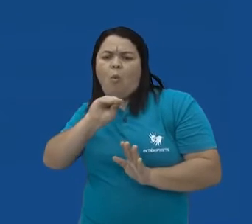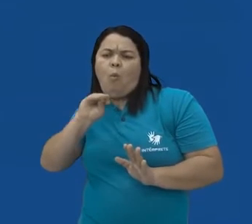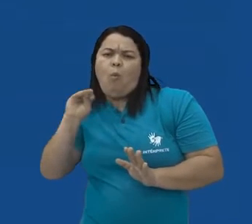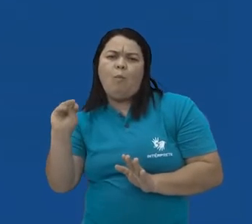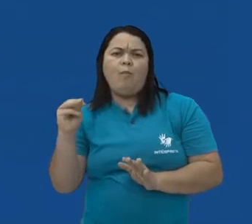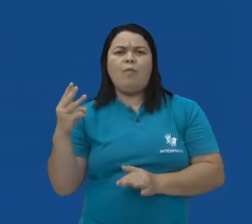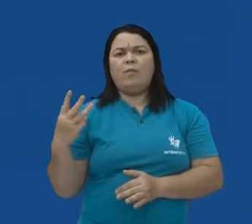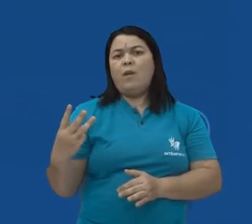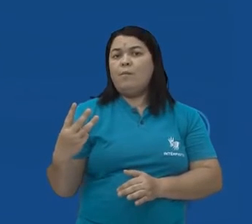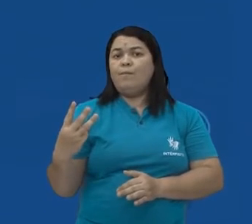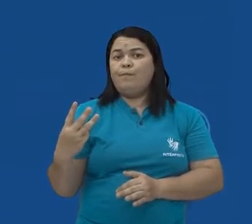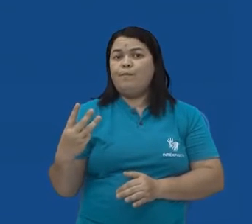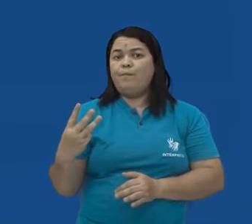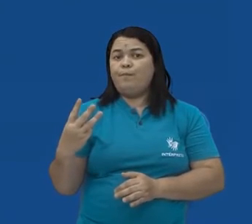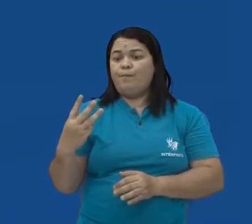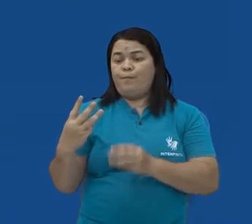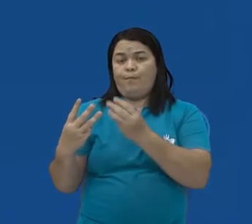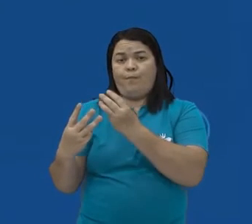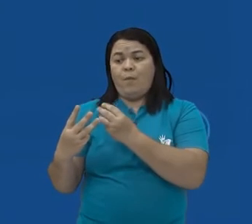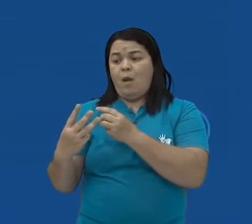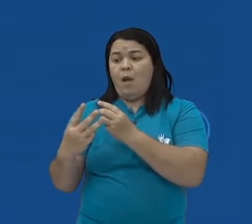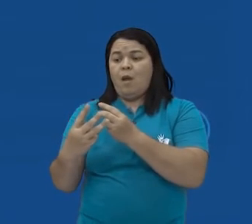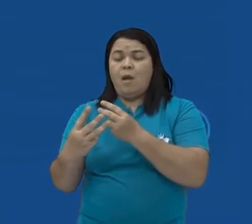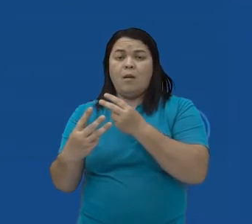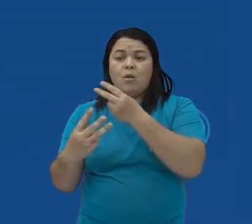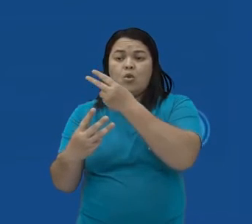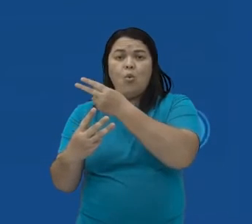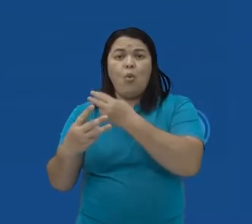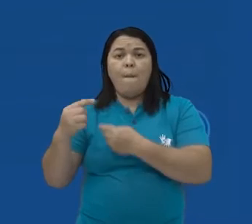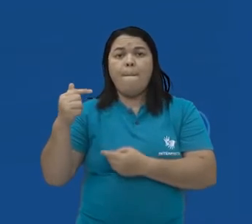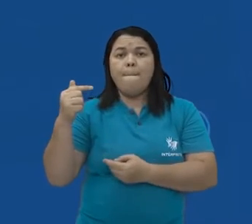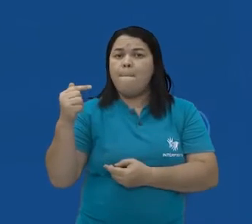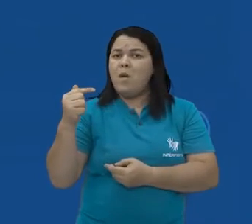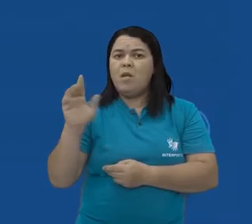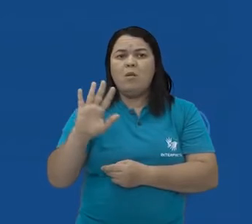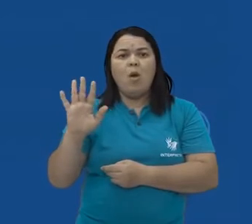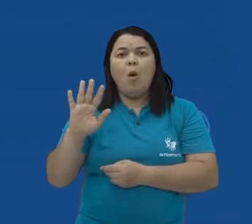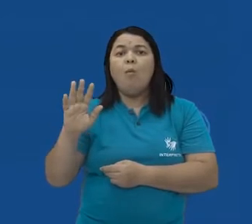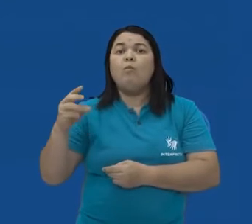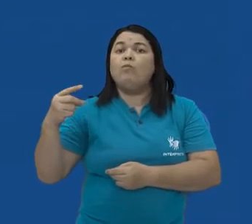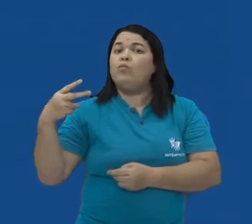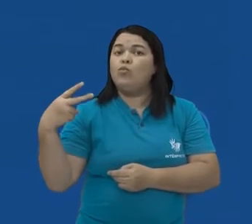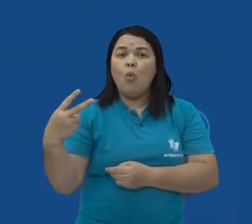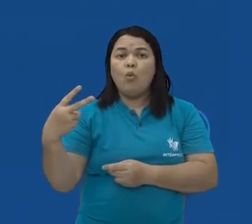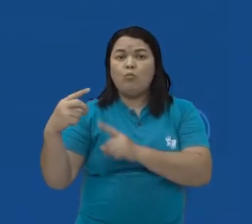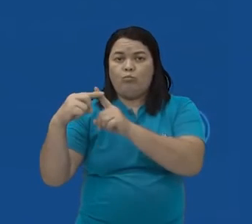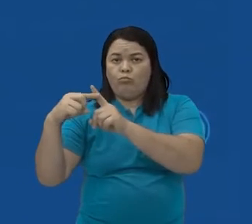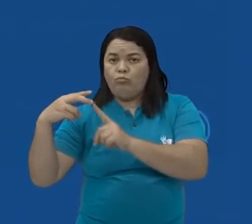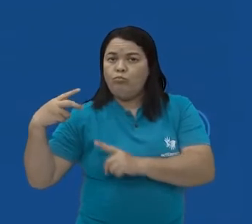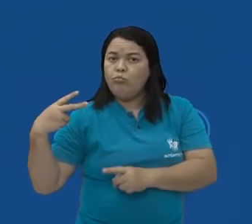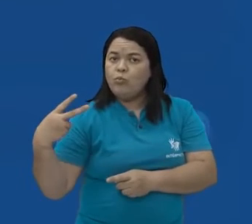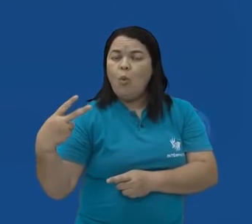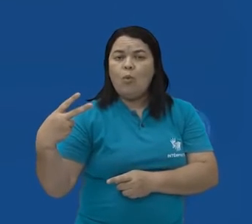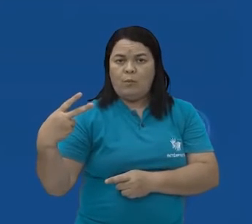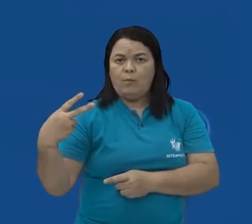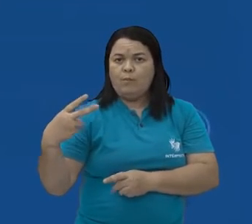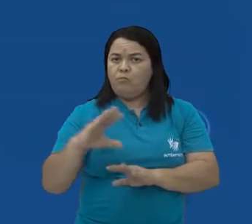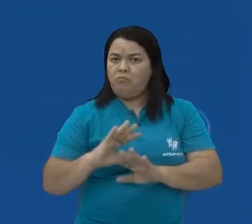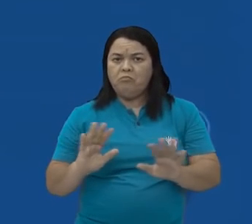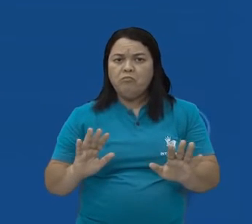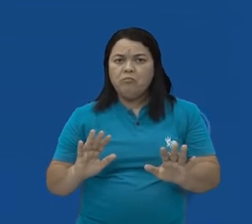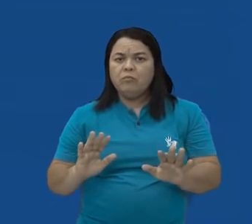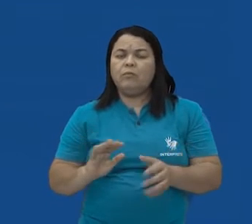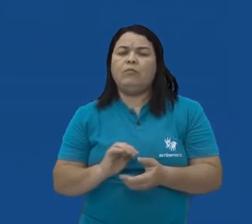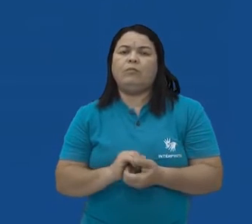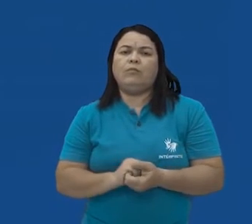3. E o expoente, que era menos 2, ele automaticamente ficará positivo. Por esse motivo, então,